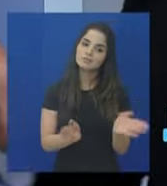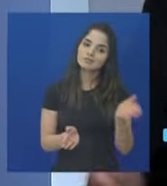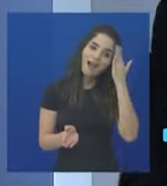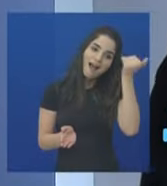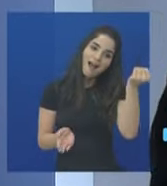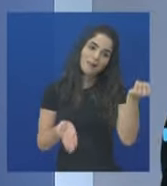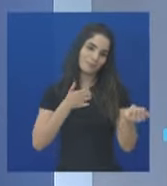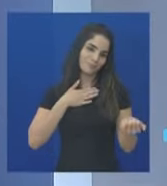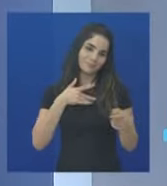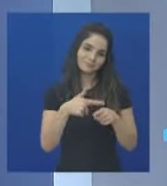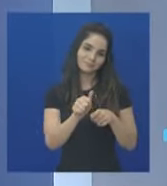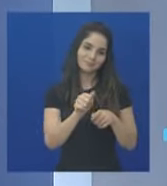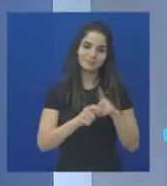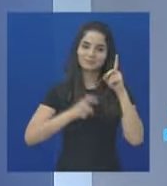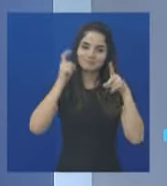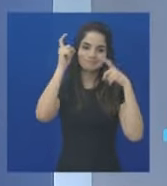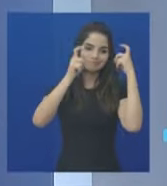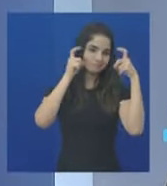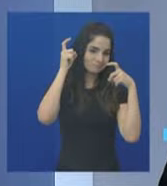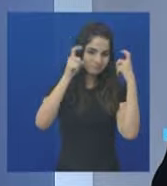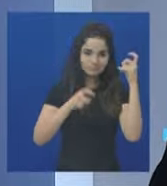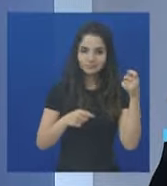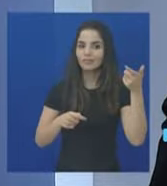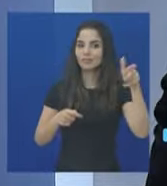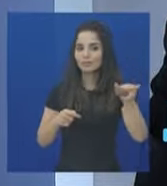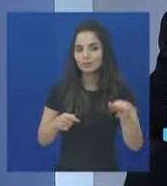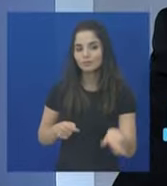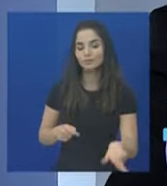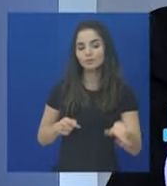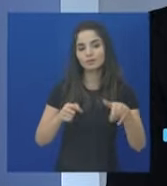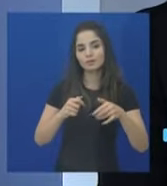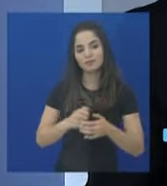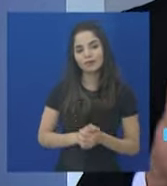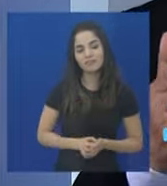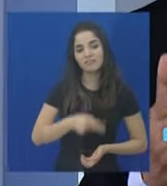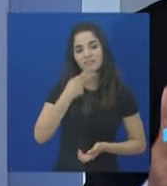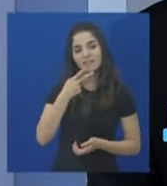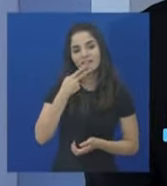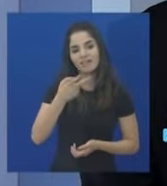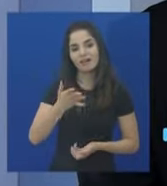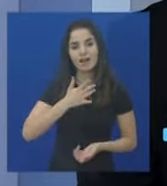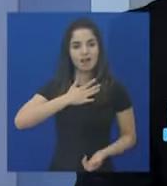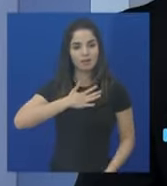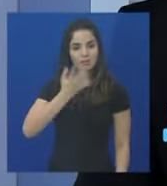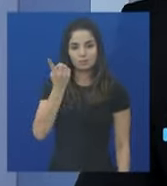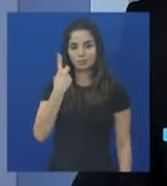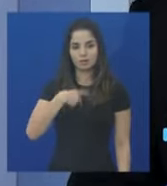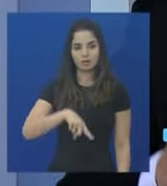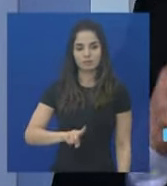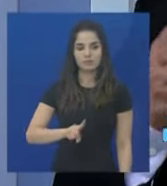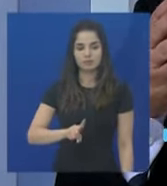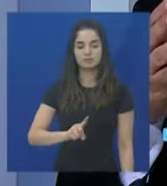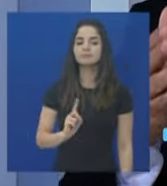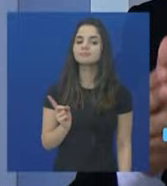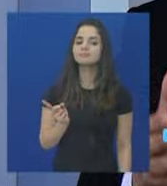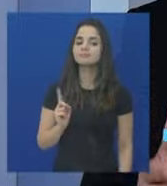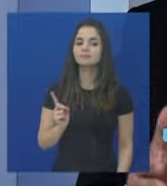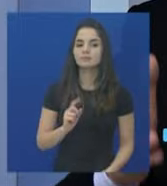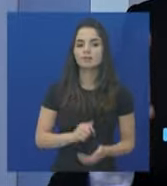desespero está levando a ele, mais uma vez, colocar essa questão do indeferimento de primeira instância, que vai ter que ter uma